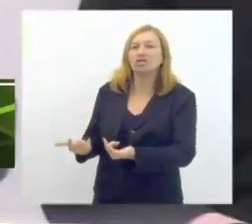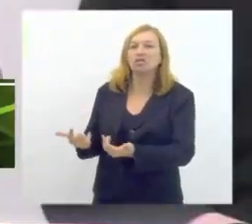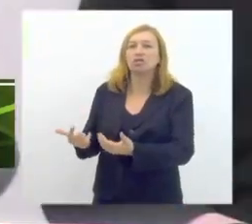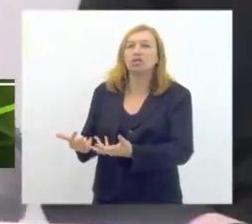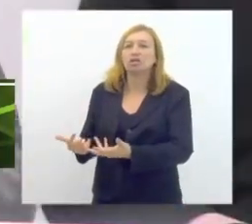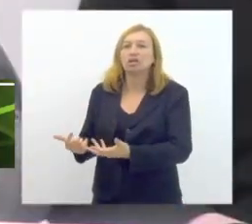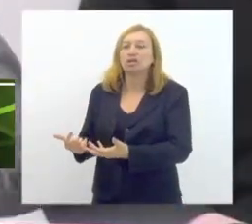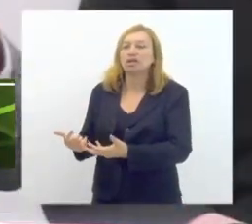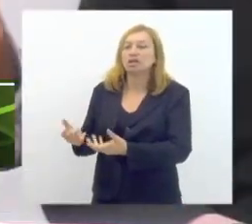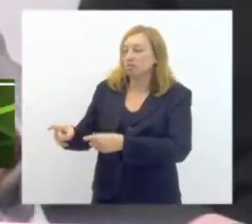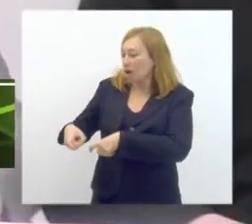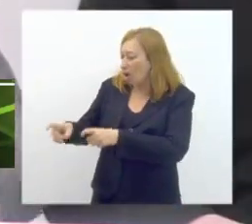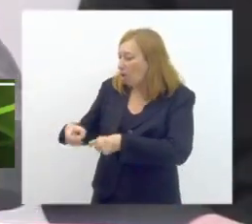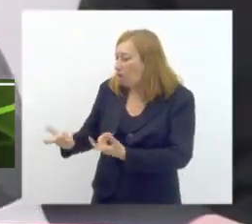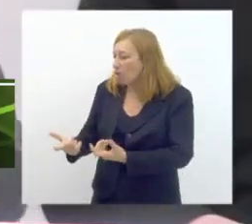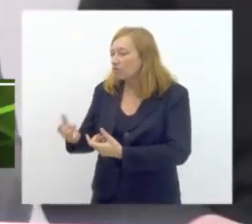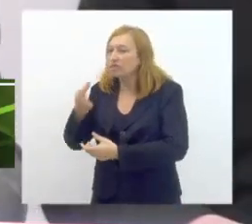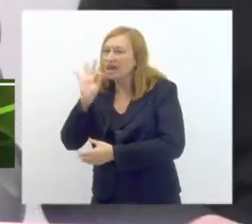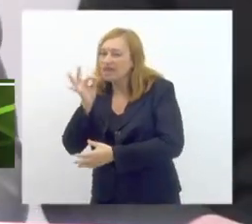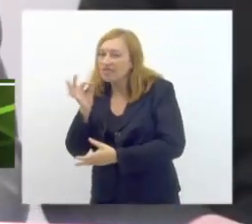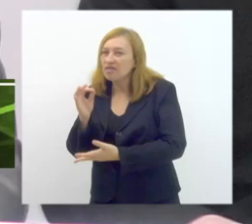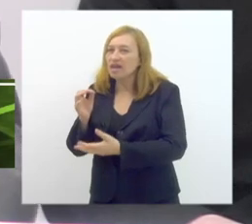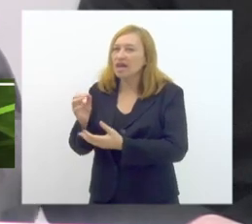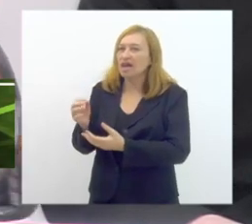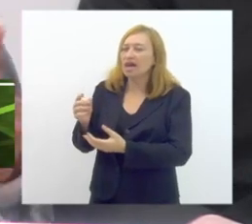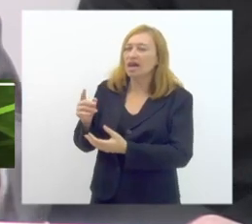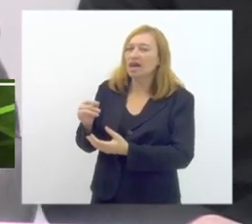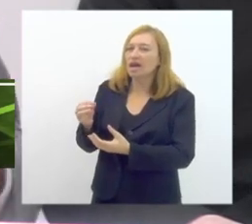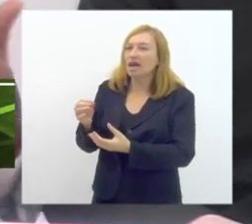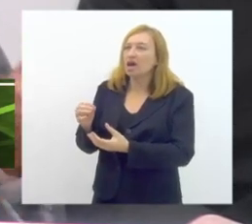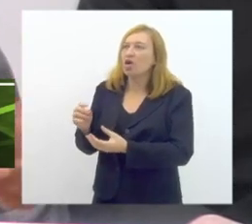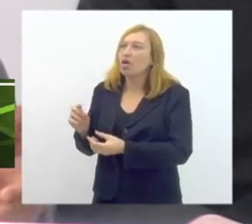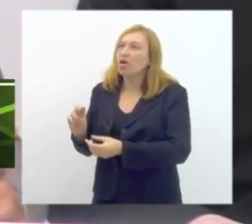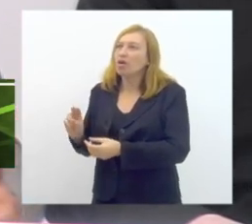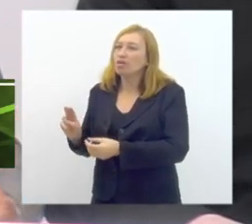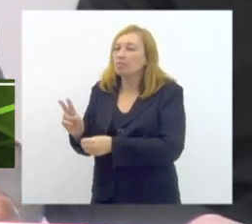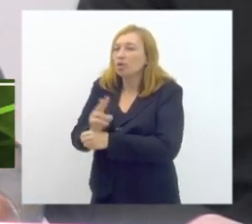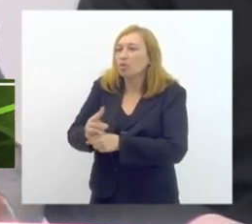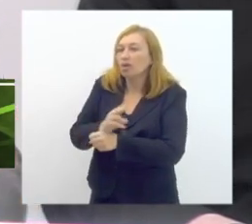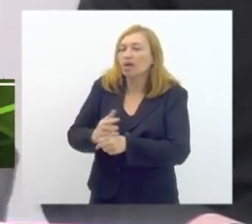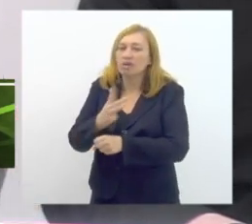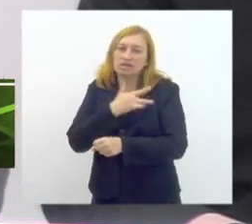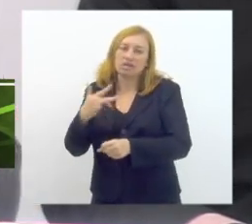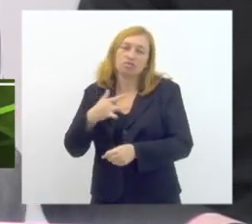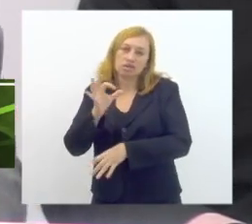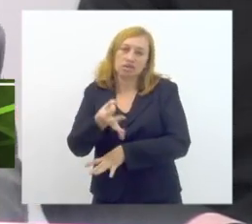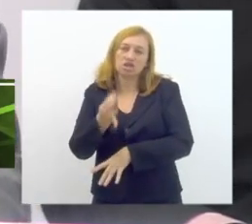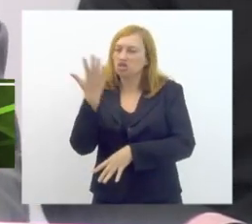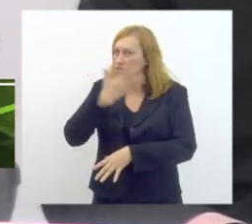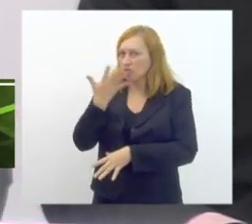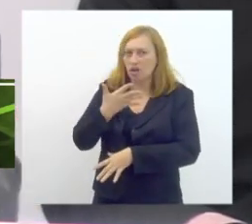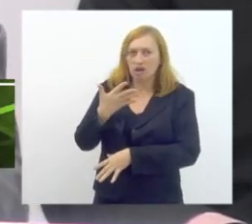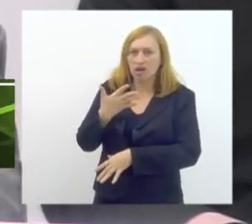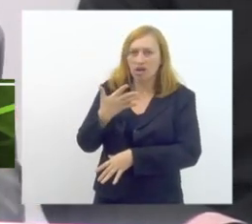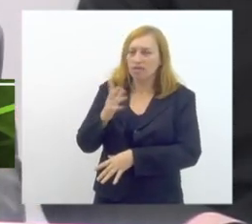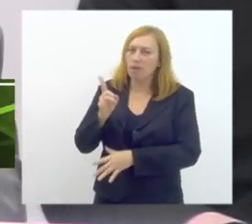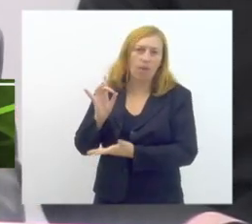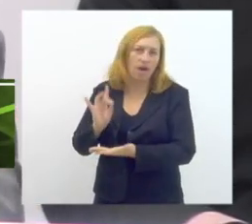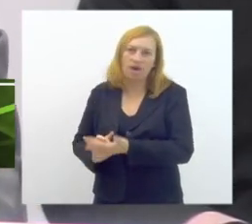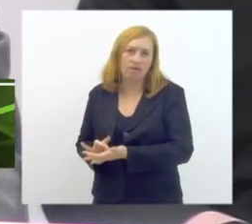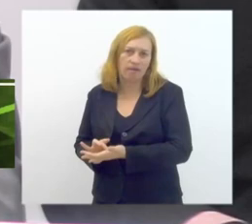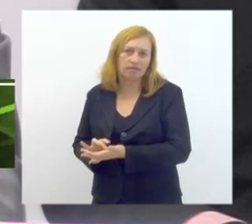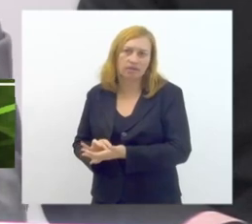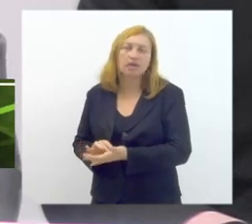uma roça de café ou de milho para poder procurar uma saúde preventiva. A gente não vê isso, não é a